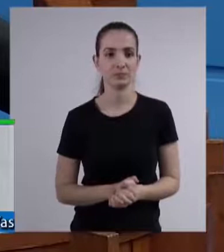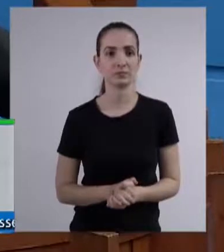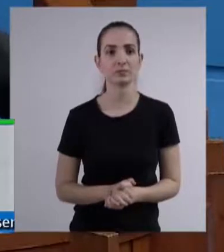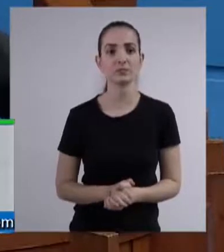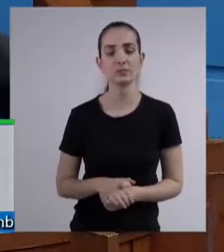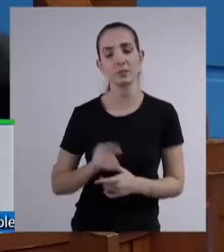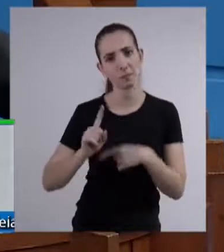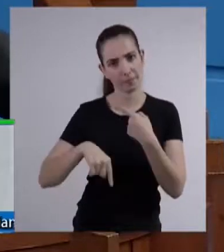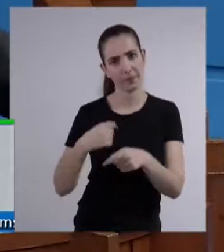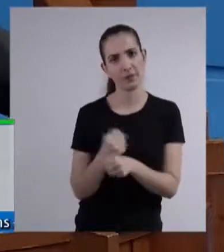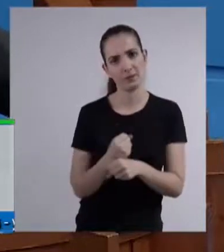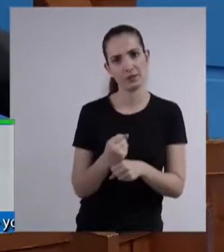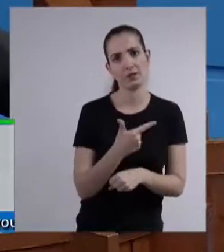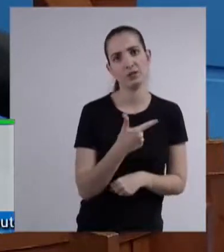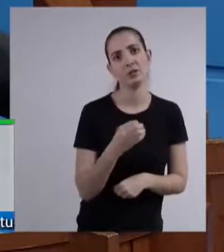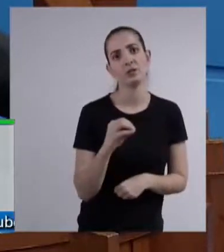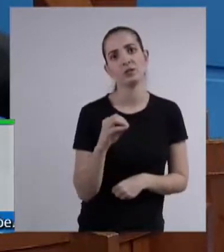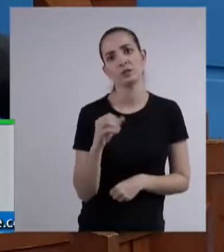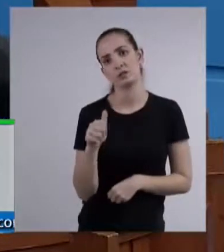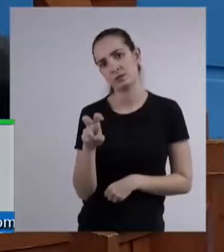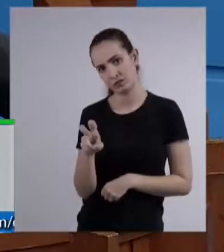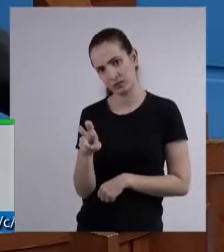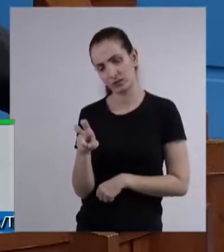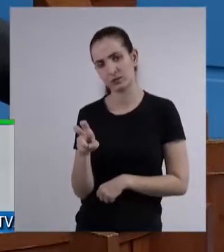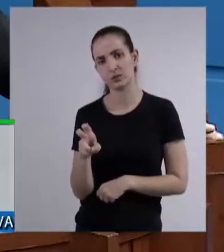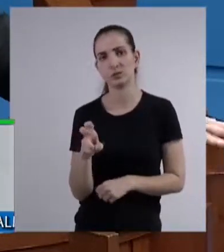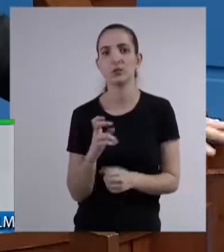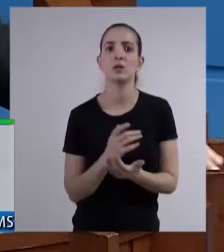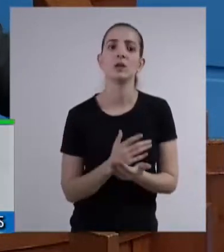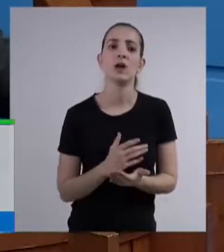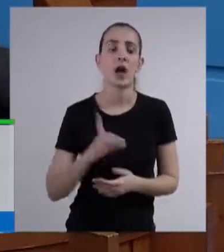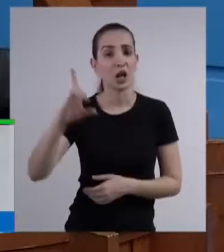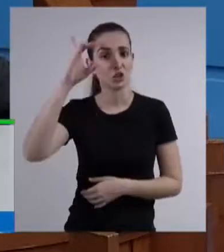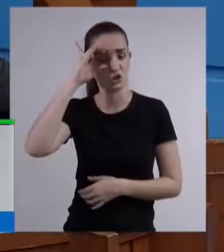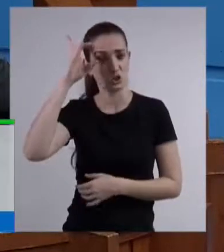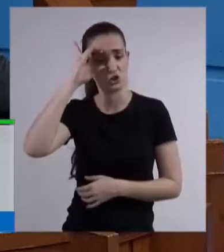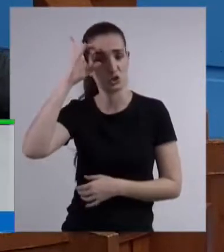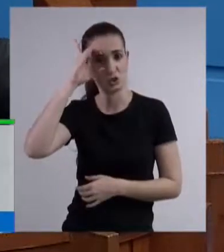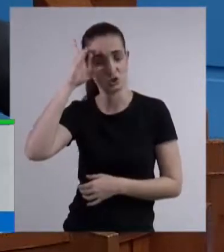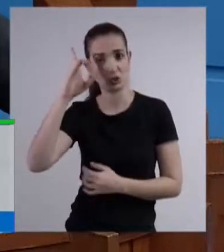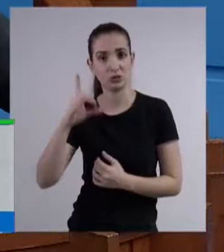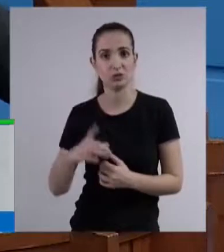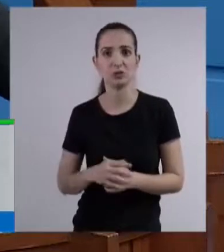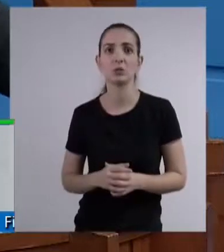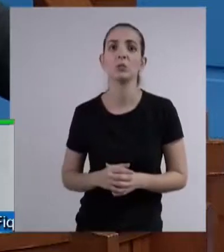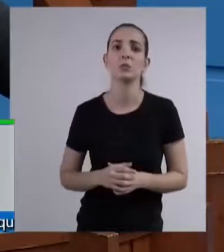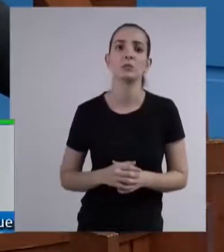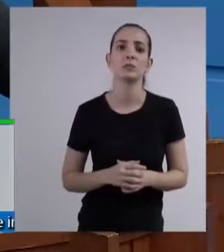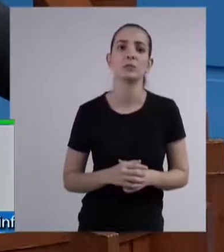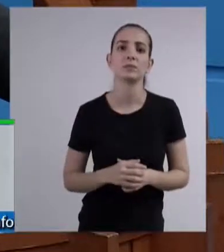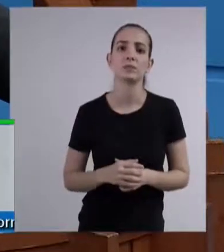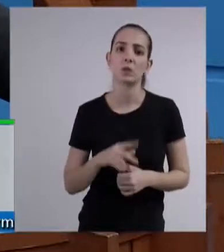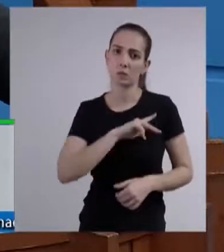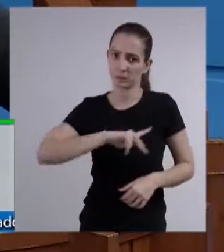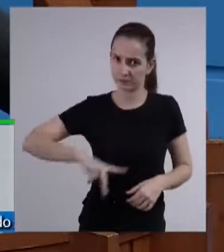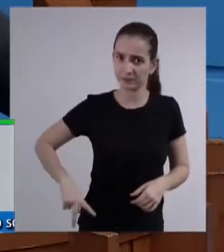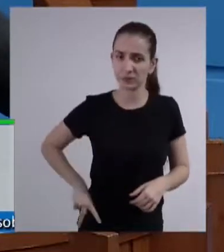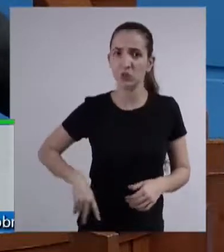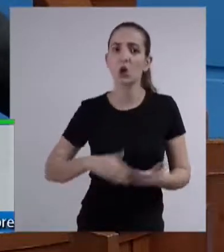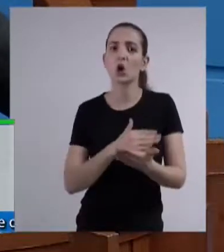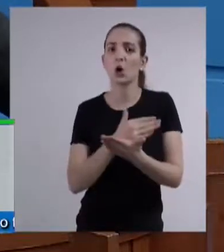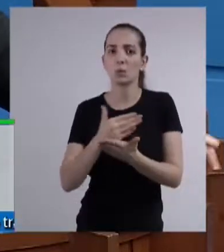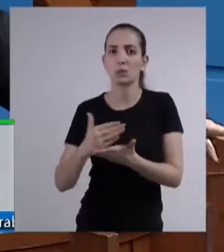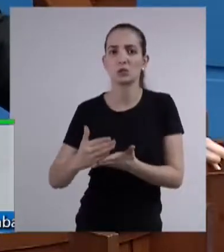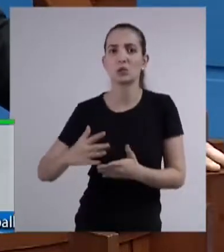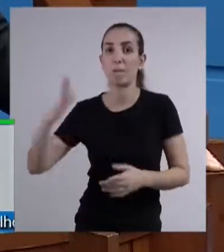E em 2015, quando a presidente Dilma assumiu, começou a conspiração, começou o boicote, através